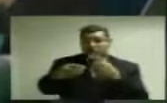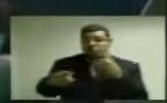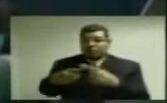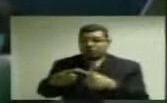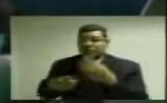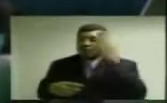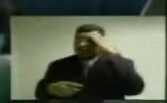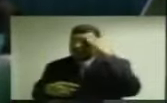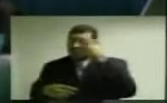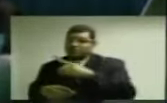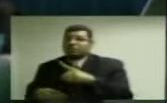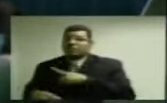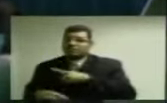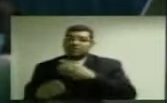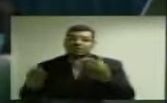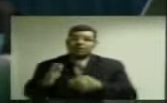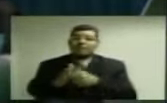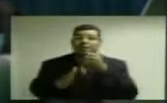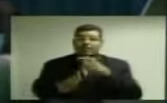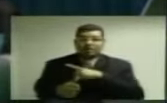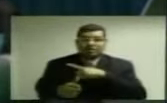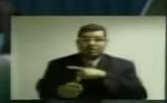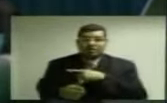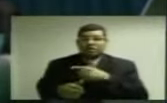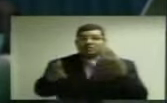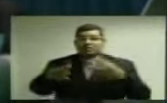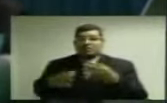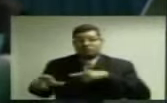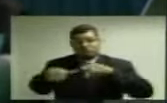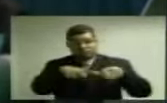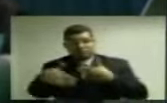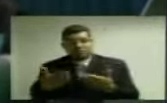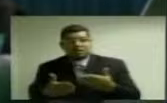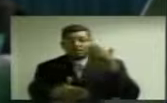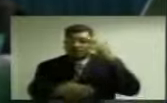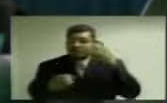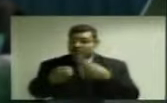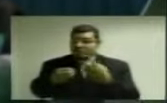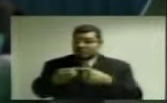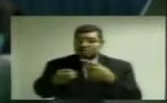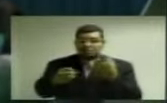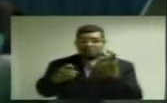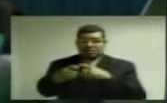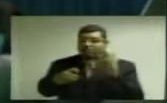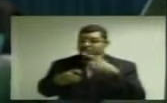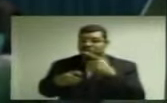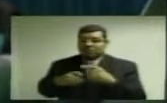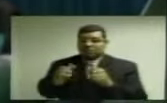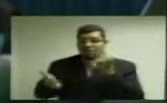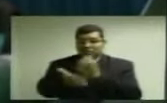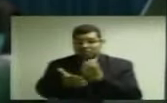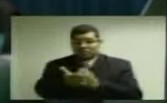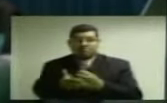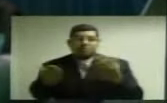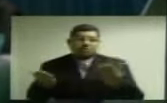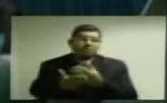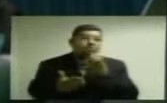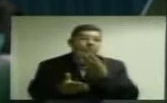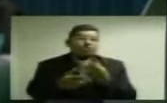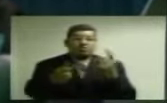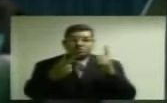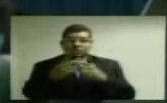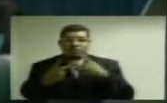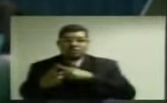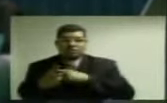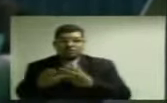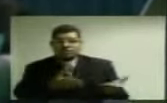porque ele sabe que ele vai ter... Primeiro que ele vai ter estabilidade no emprego e esses médicos não têm estabilidade porque o contrato é temporário. Segundo